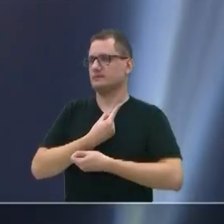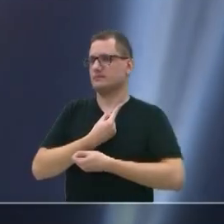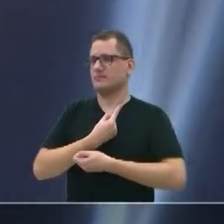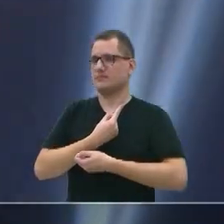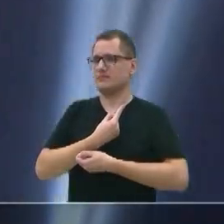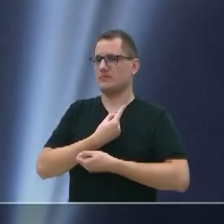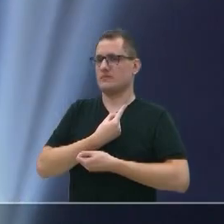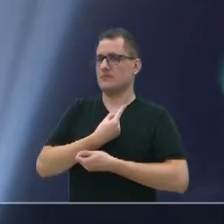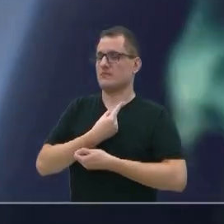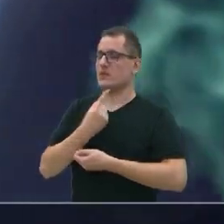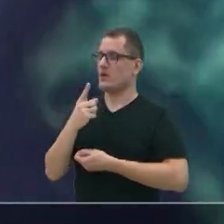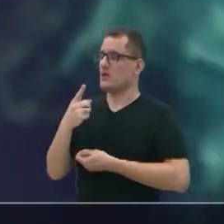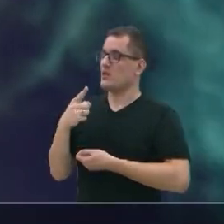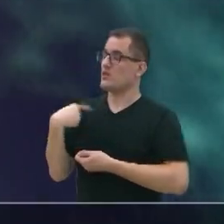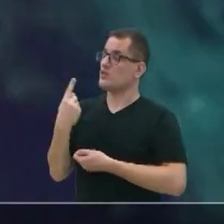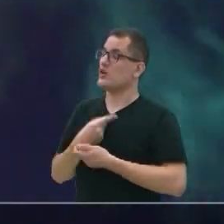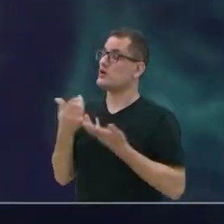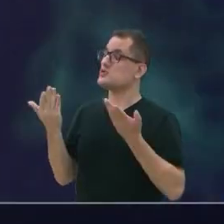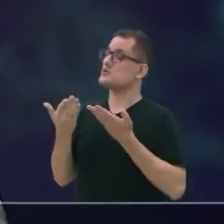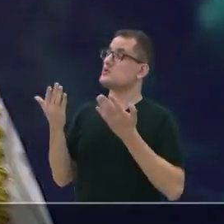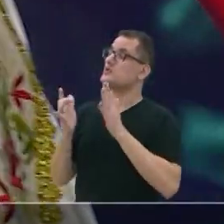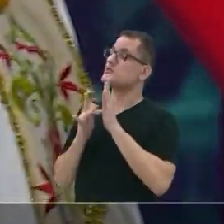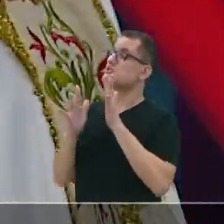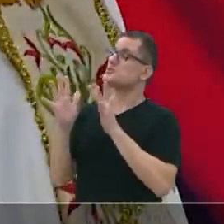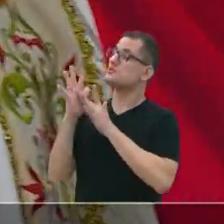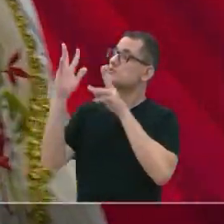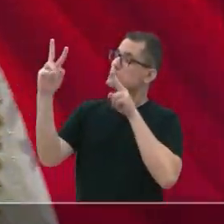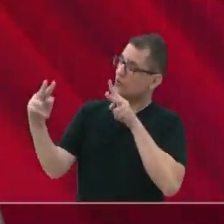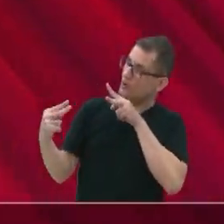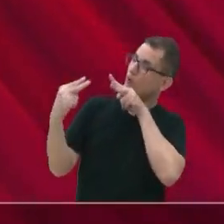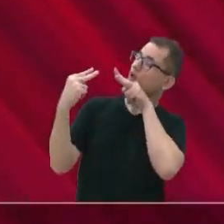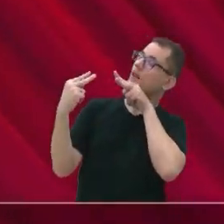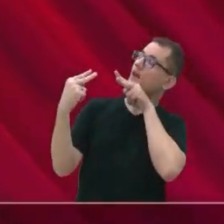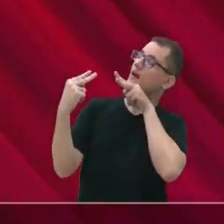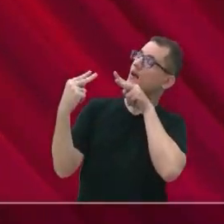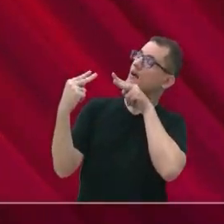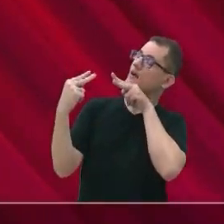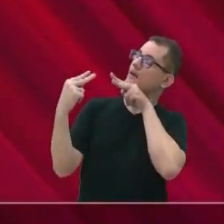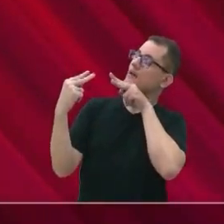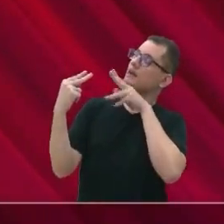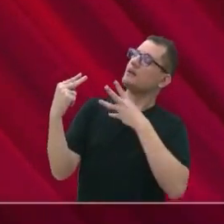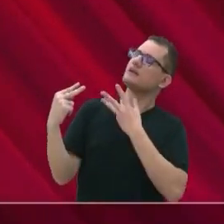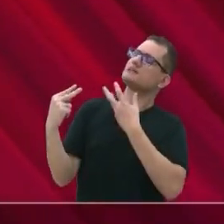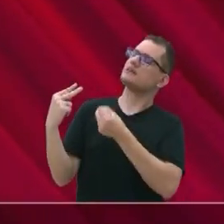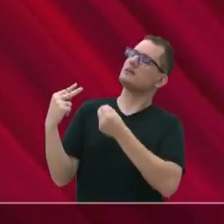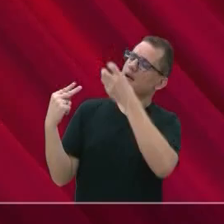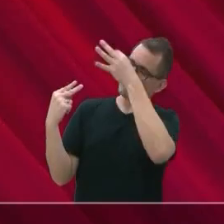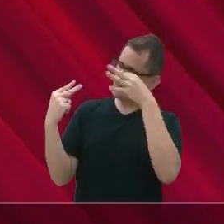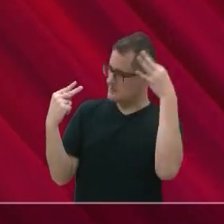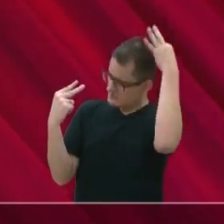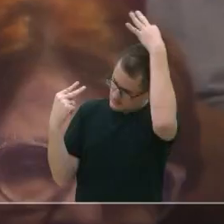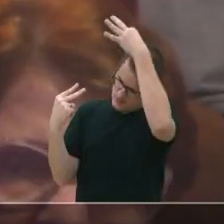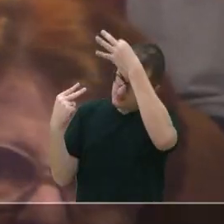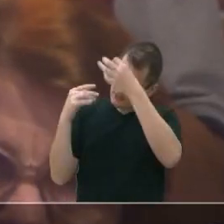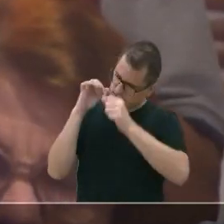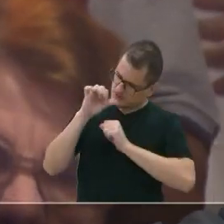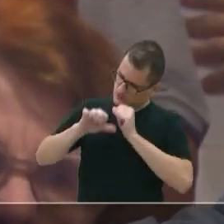Vamos olhar para Jesus hoje e deixar que o Espírito Anjo, que o Espírito Santo haja em nós, diga isso.